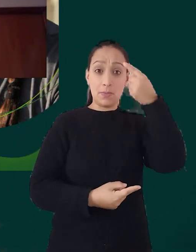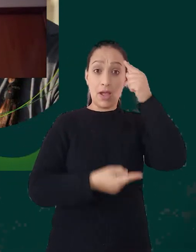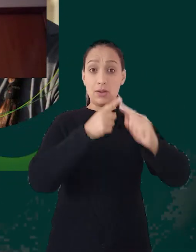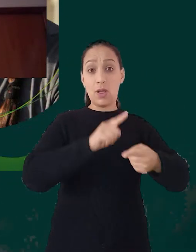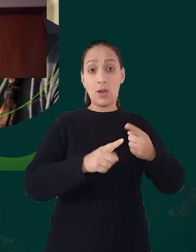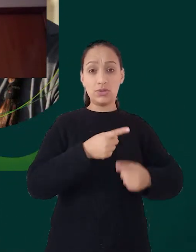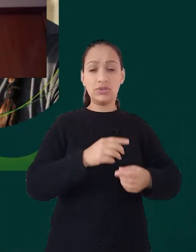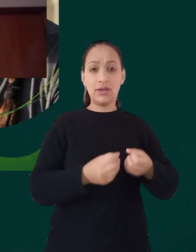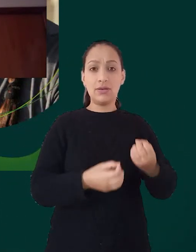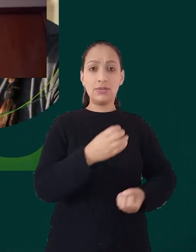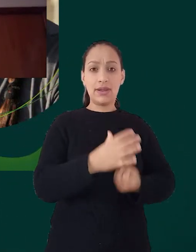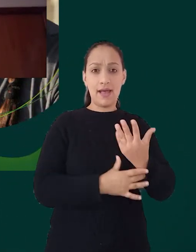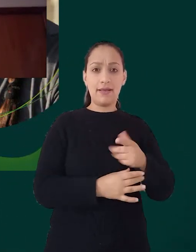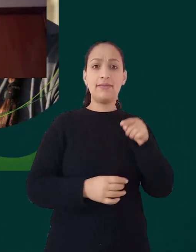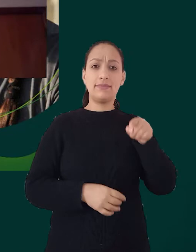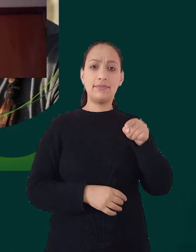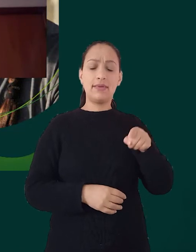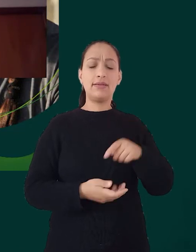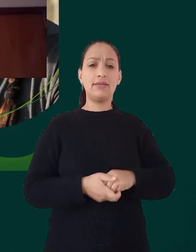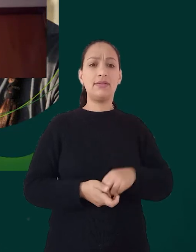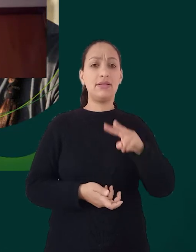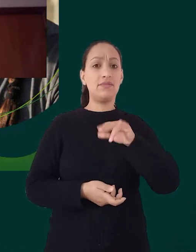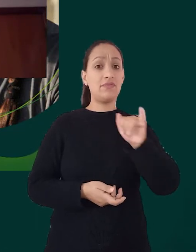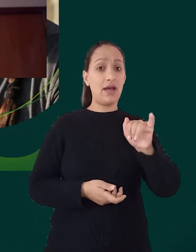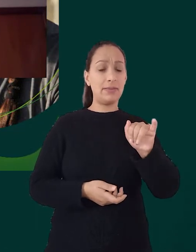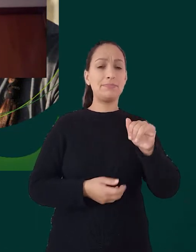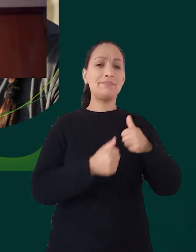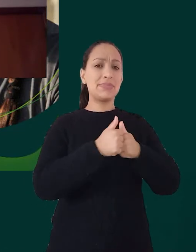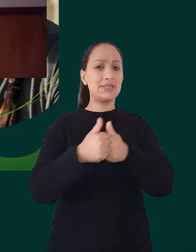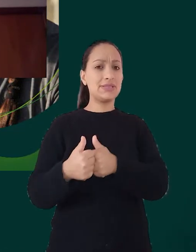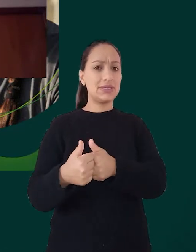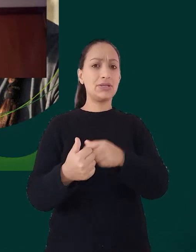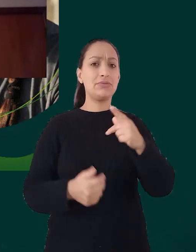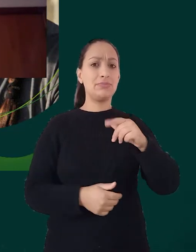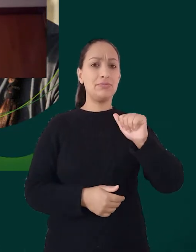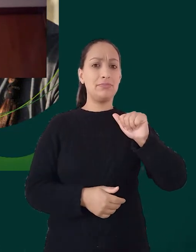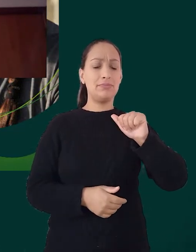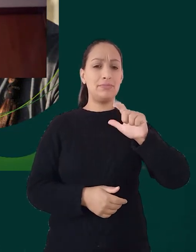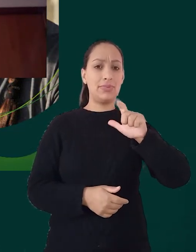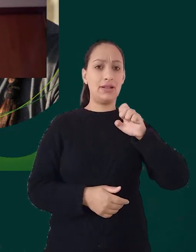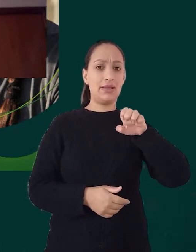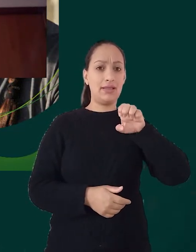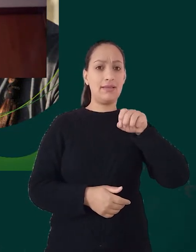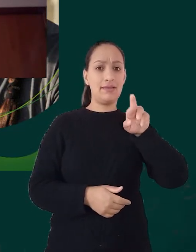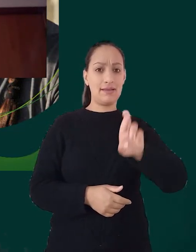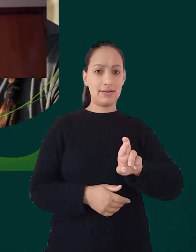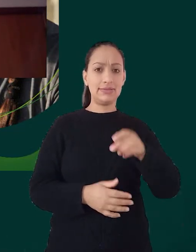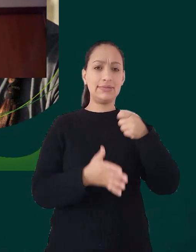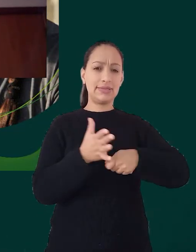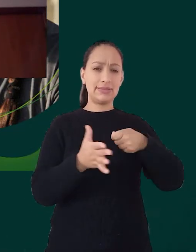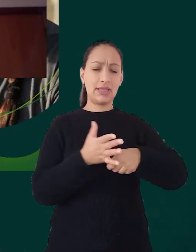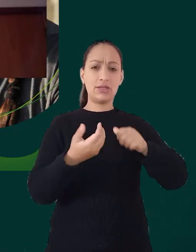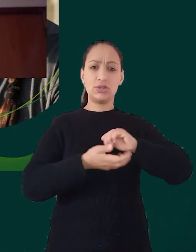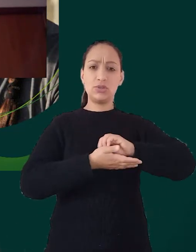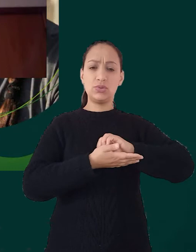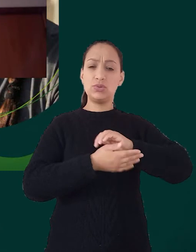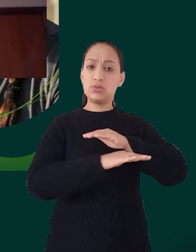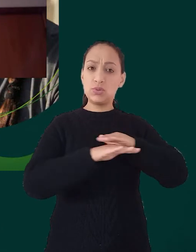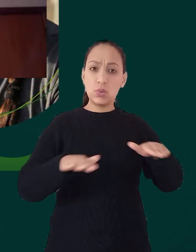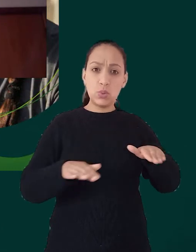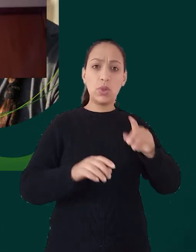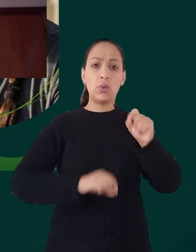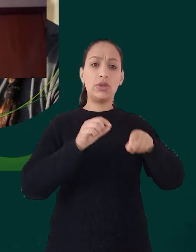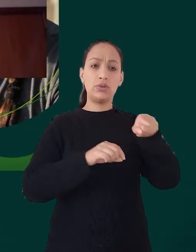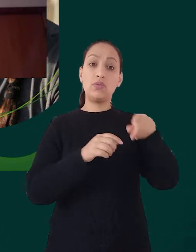construída, que ele vai perseguir o player, ele vai tentar destruir aquilo que tu fez, sob algum